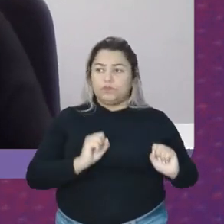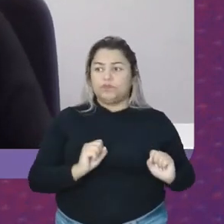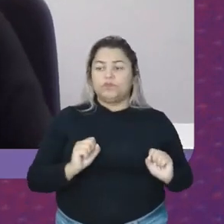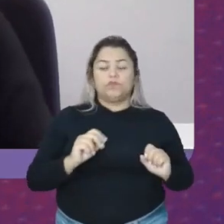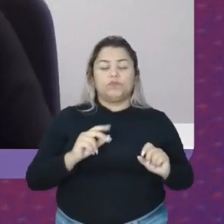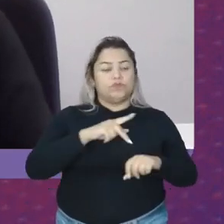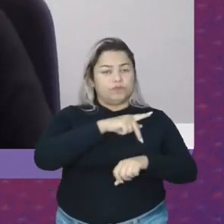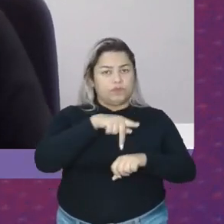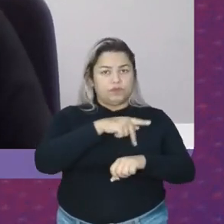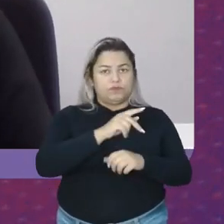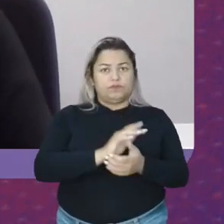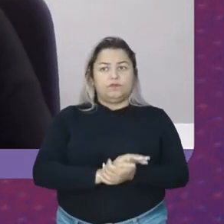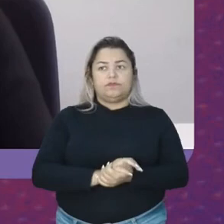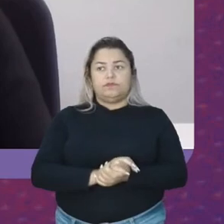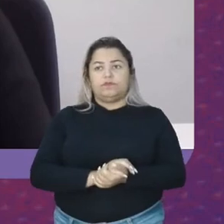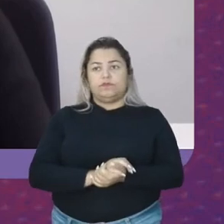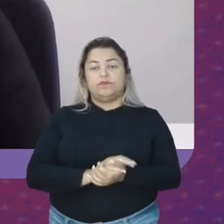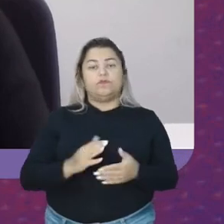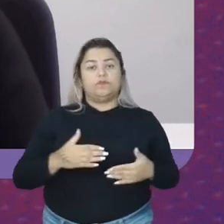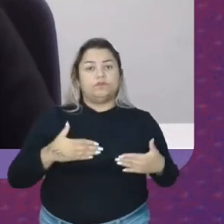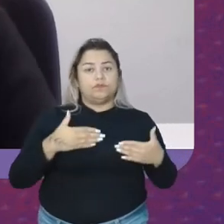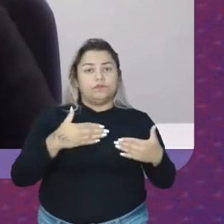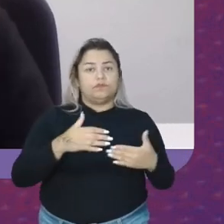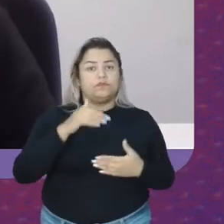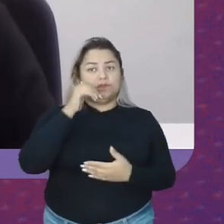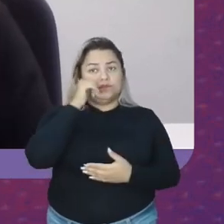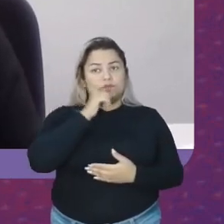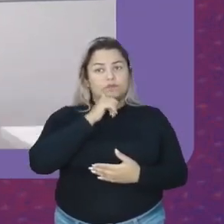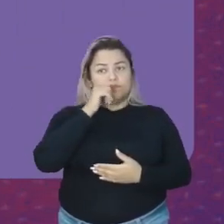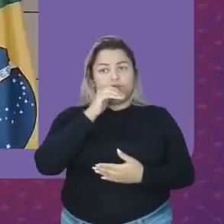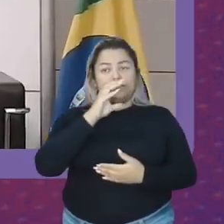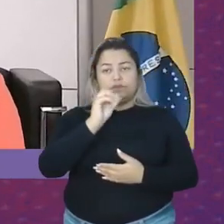do país, com o Ministério das Mulheres. Carmen?